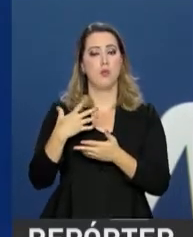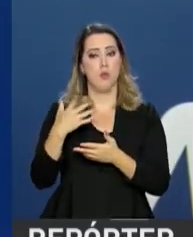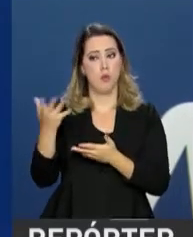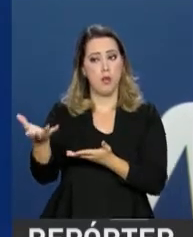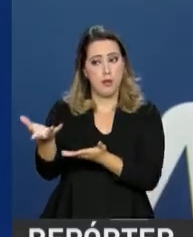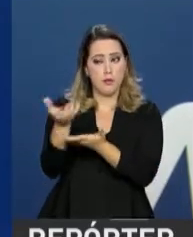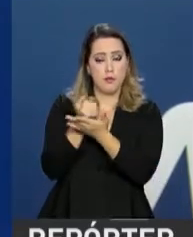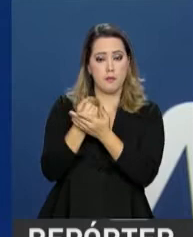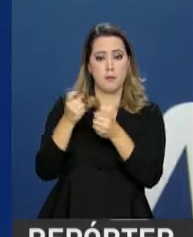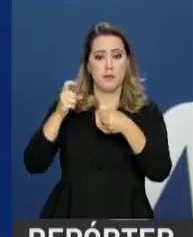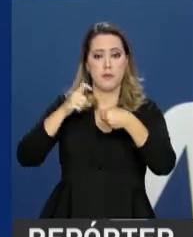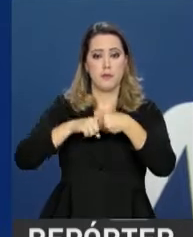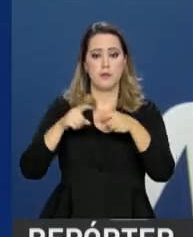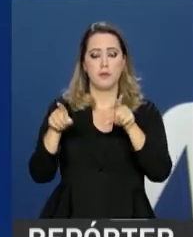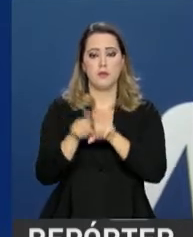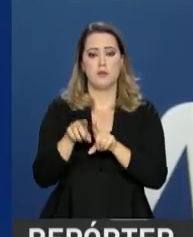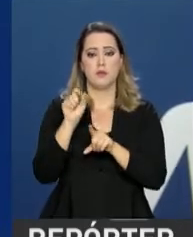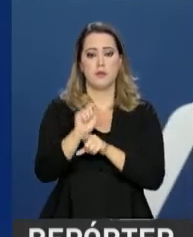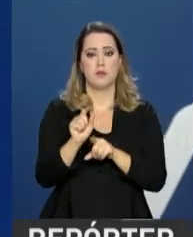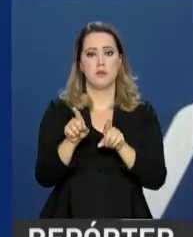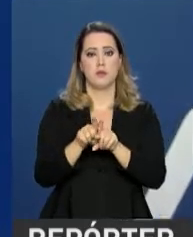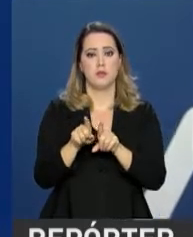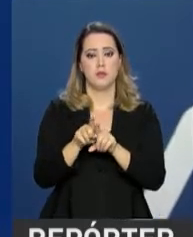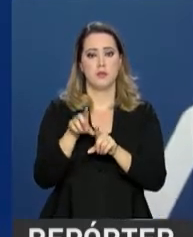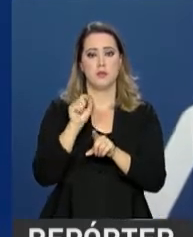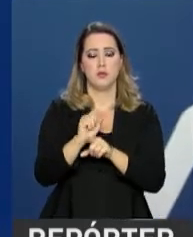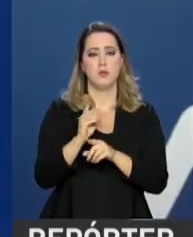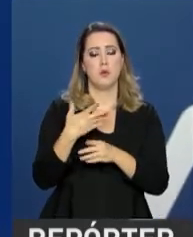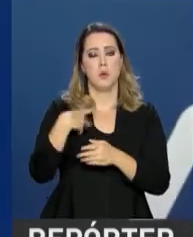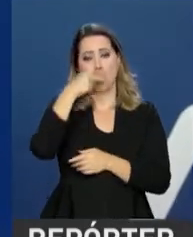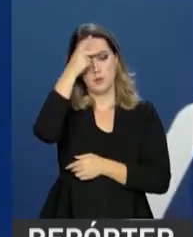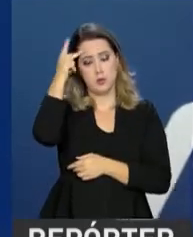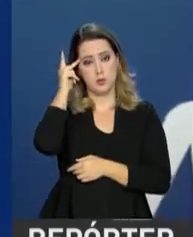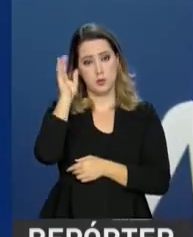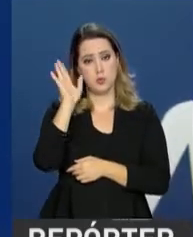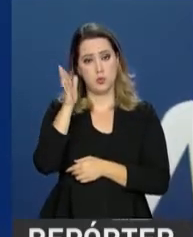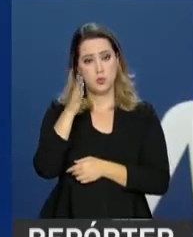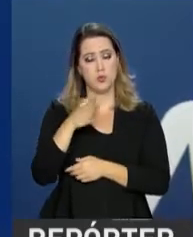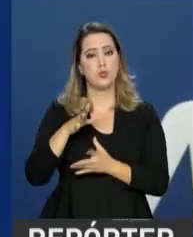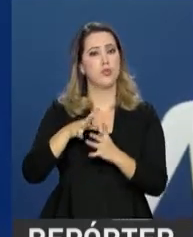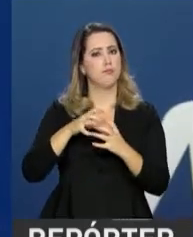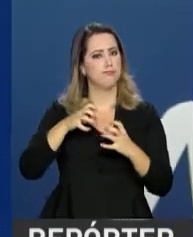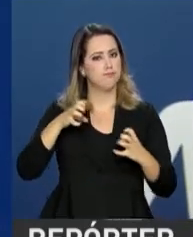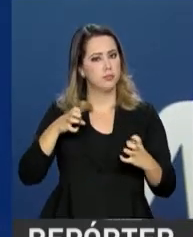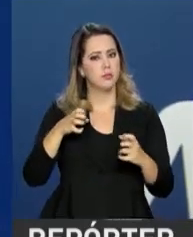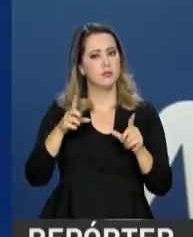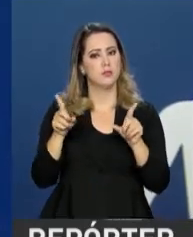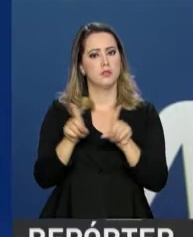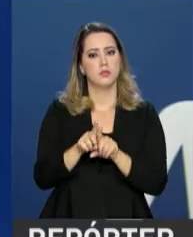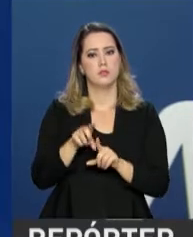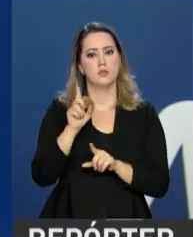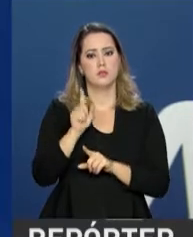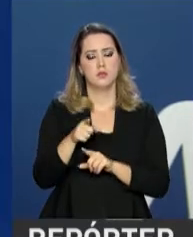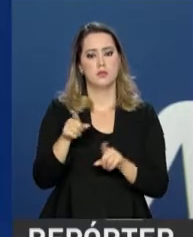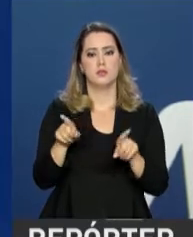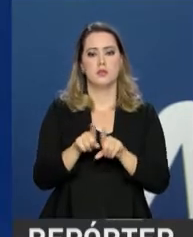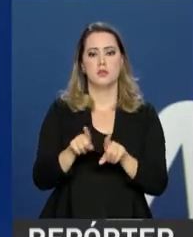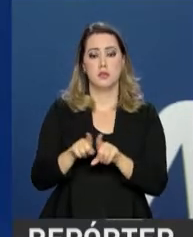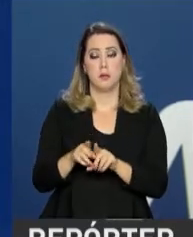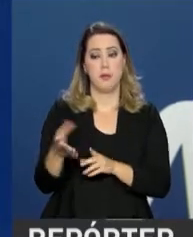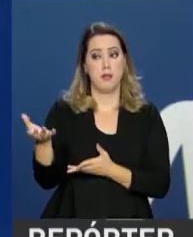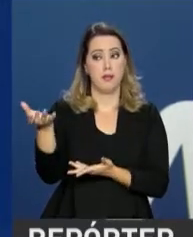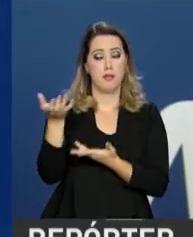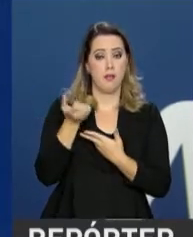vai receber e poder usufruir dos recursos, em sua maioria pessoas, como eu disse, já de idade avançada. Ganha